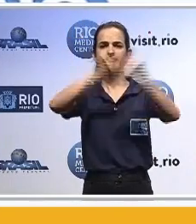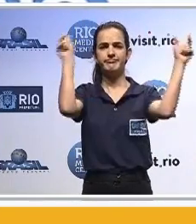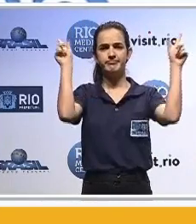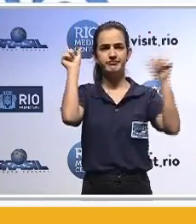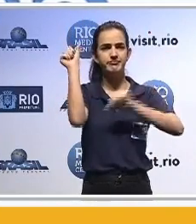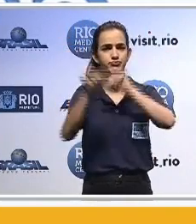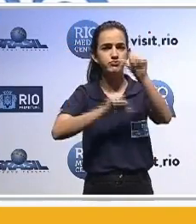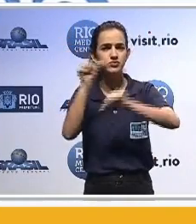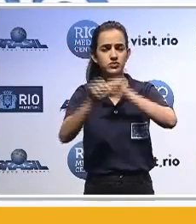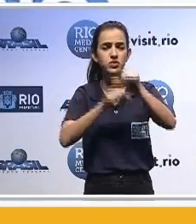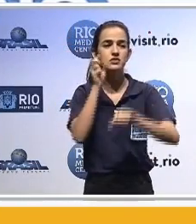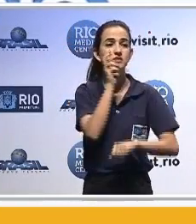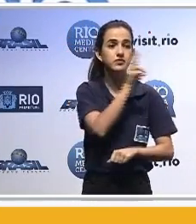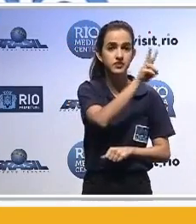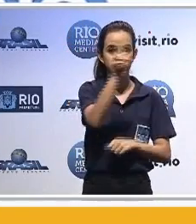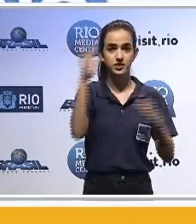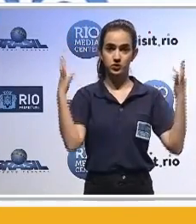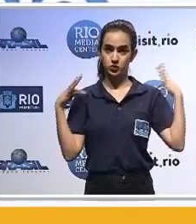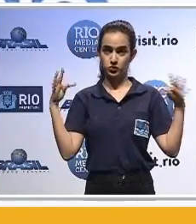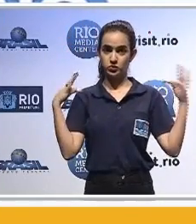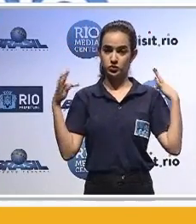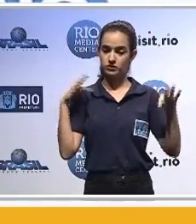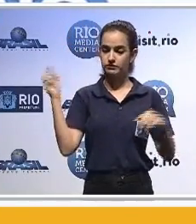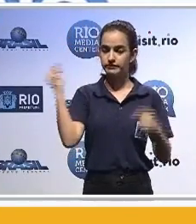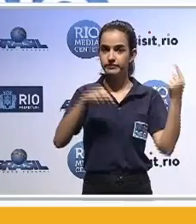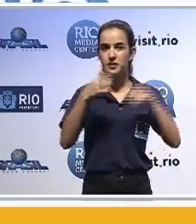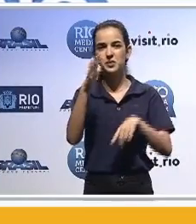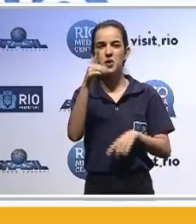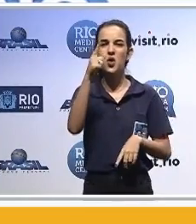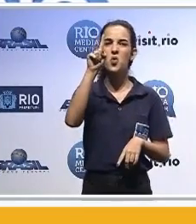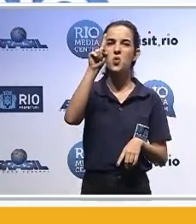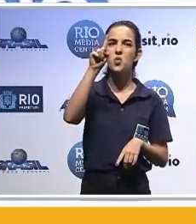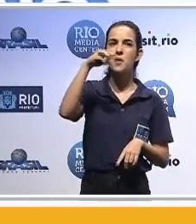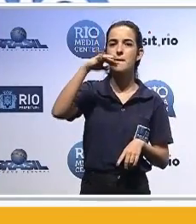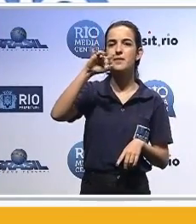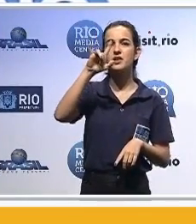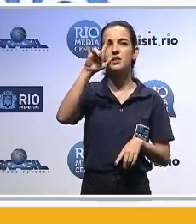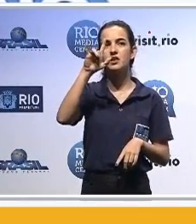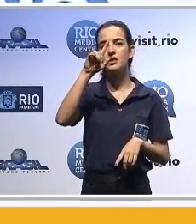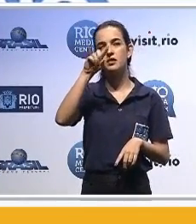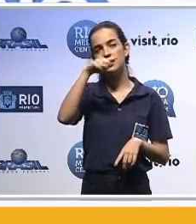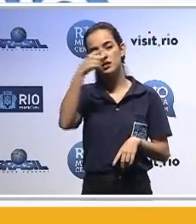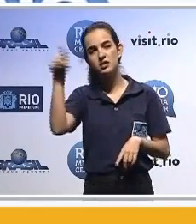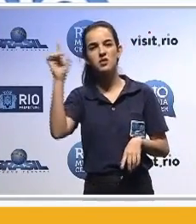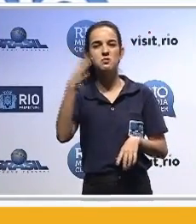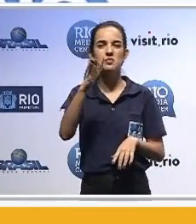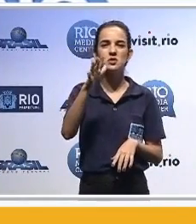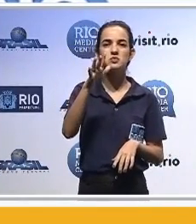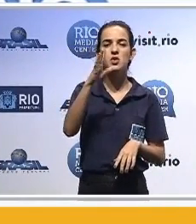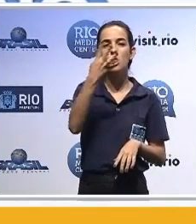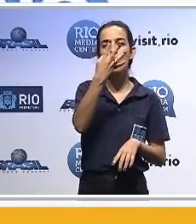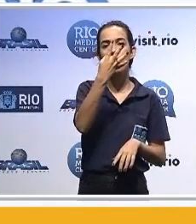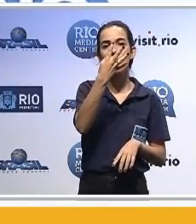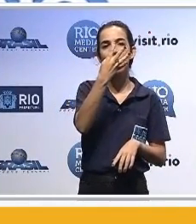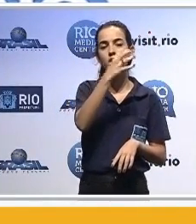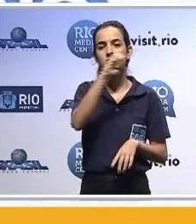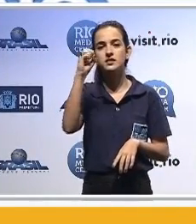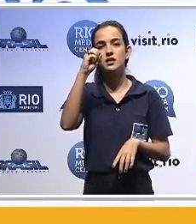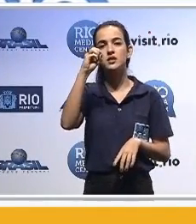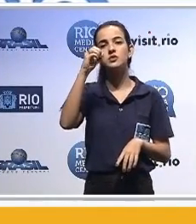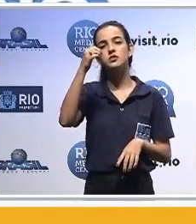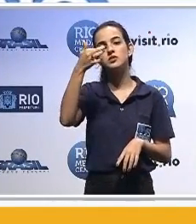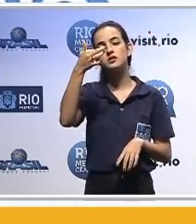vista dos turistas que vieram no período, 1 milhão e 300 mil brasileiros e 410 mil